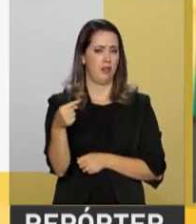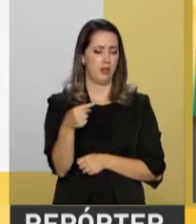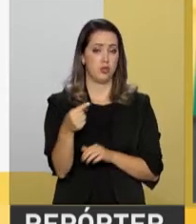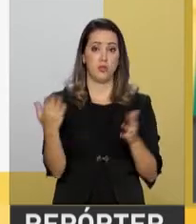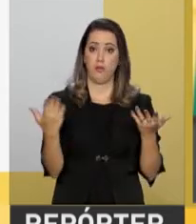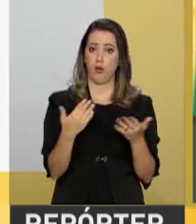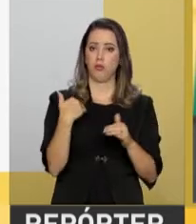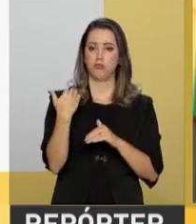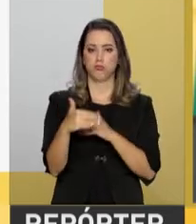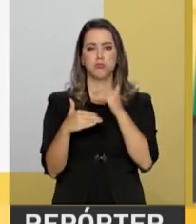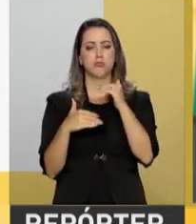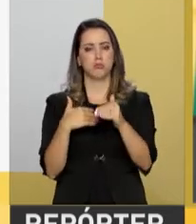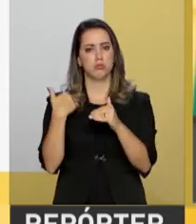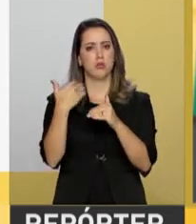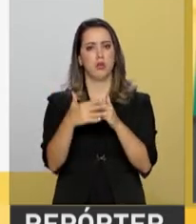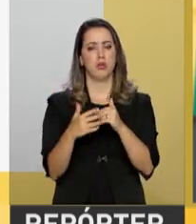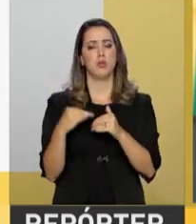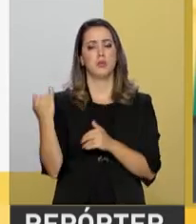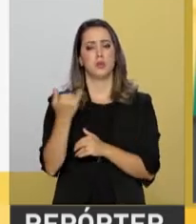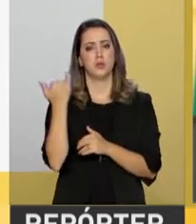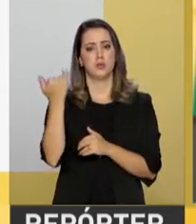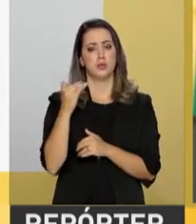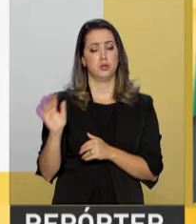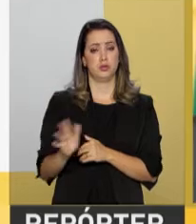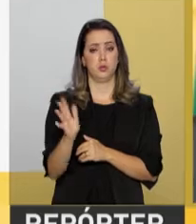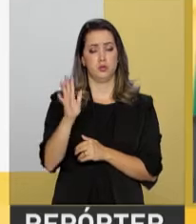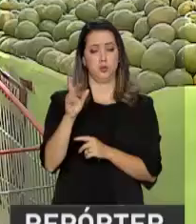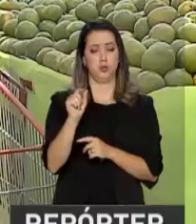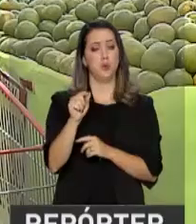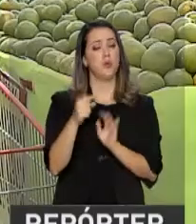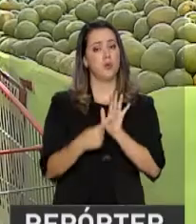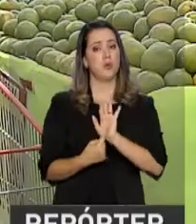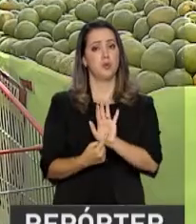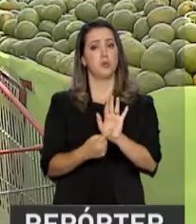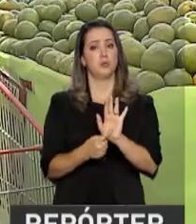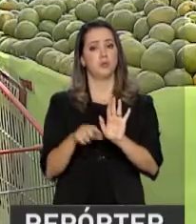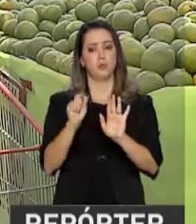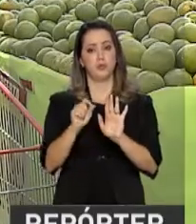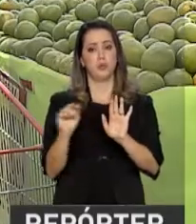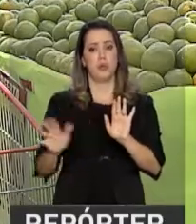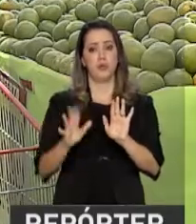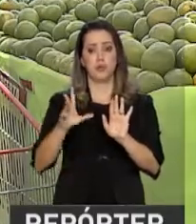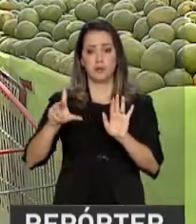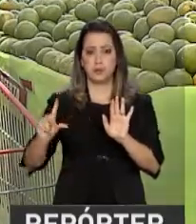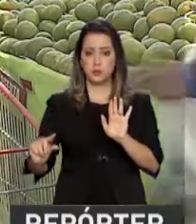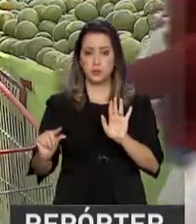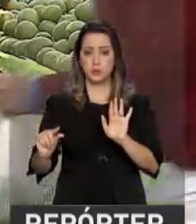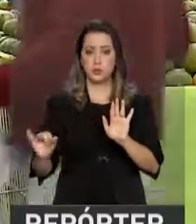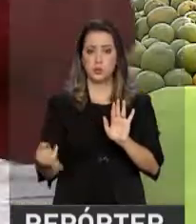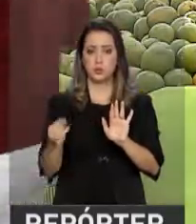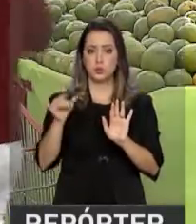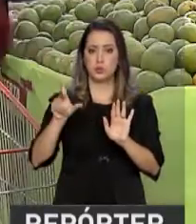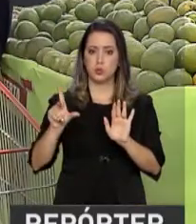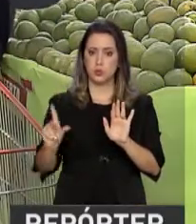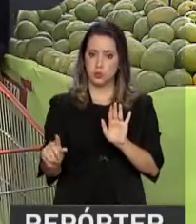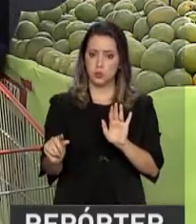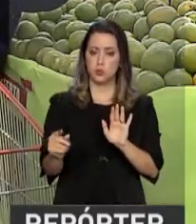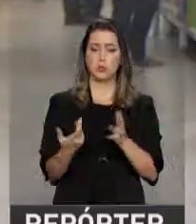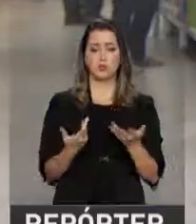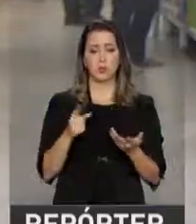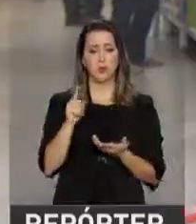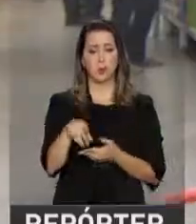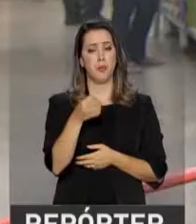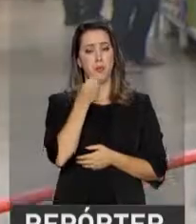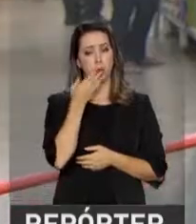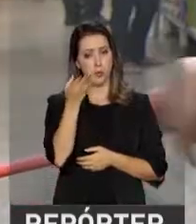já estamos crescendo. E um dado que tem impacto direto na sua vida: queda na inflação e nos juros como nunca se viu.